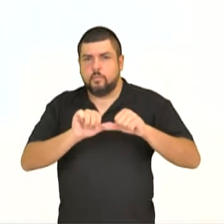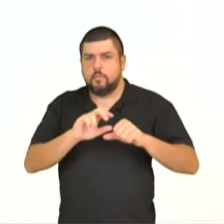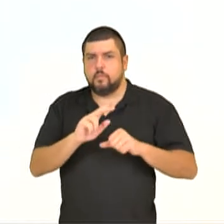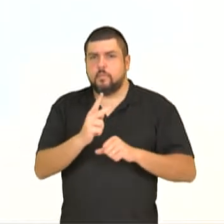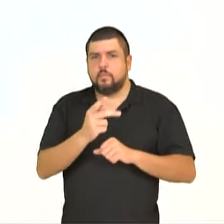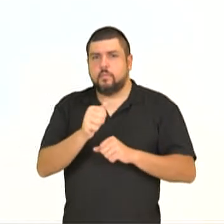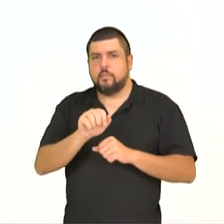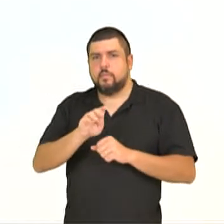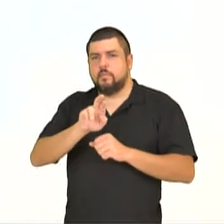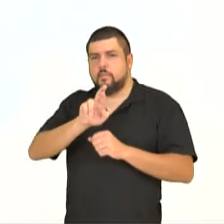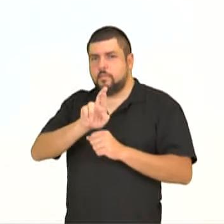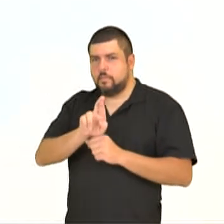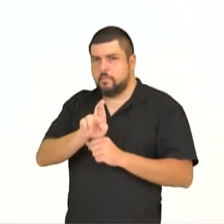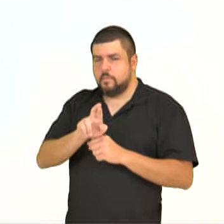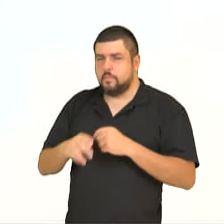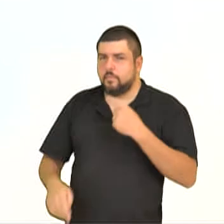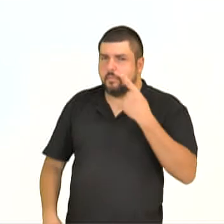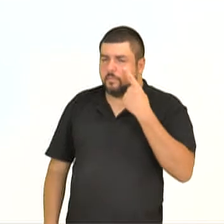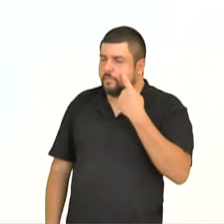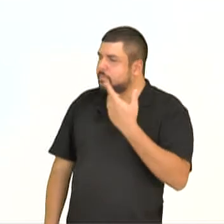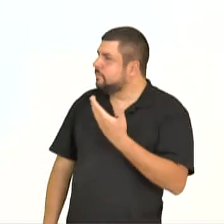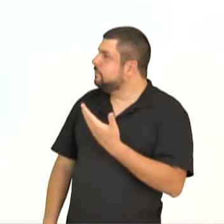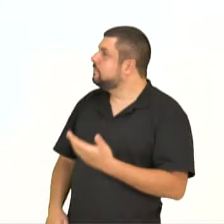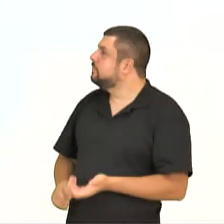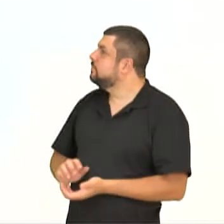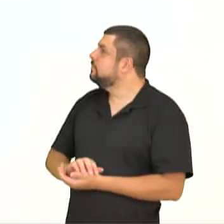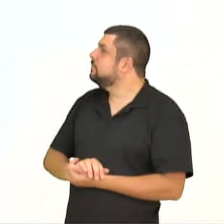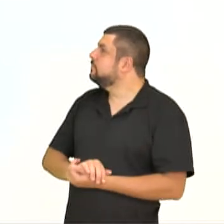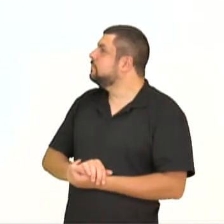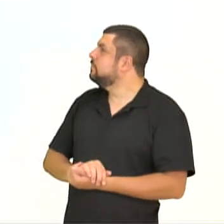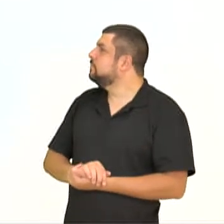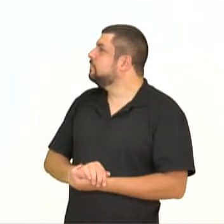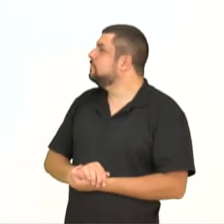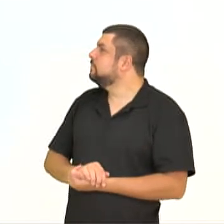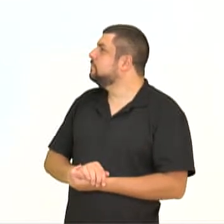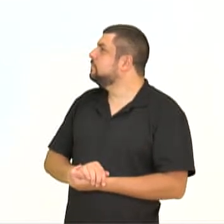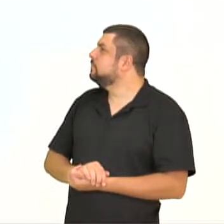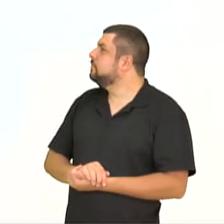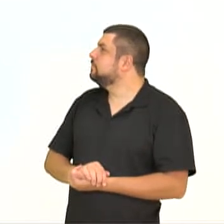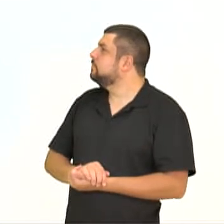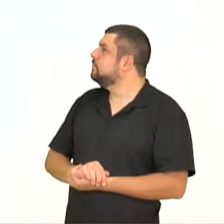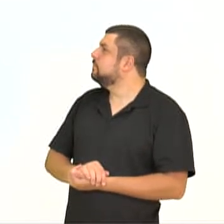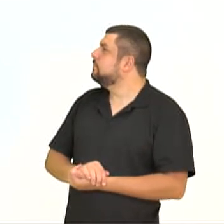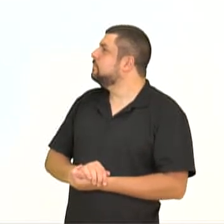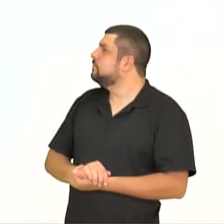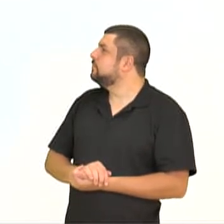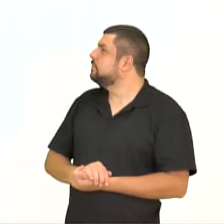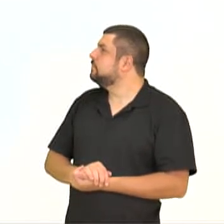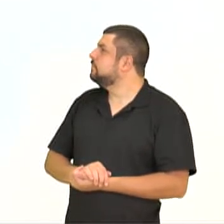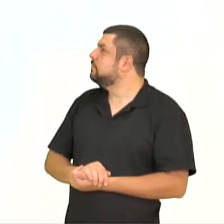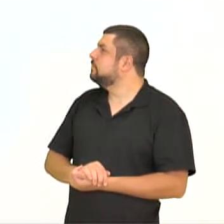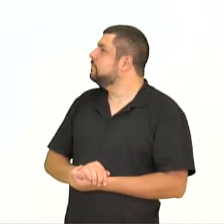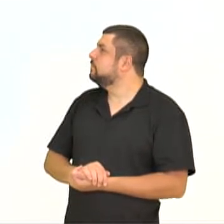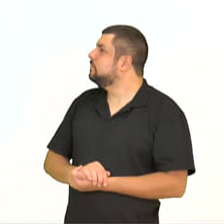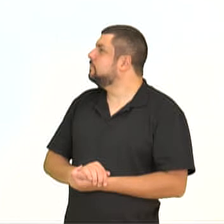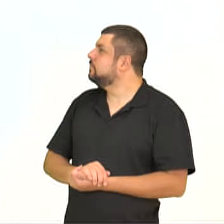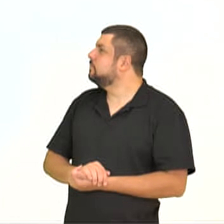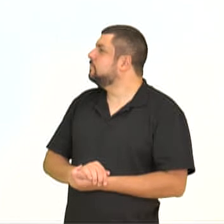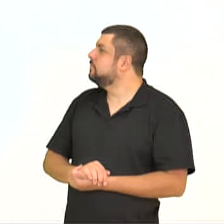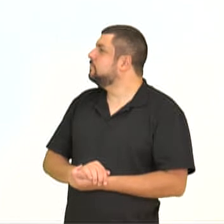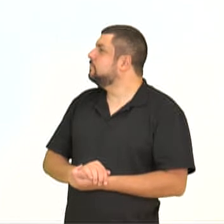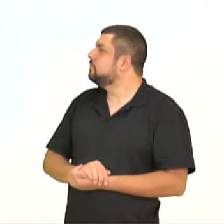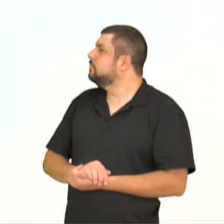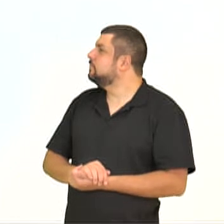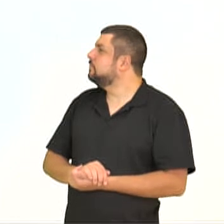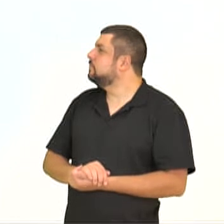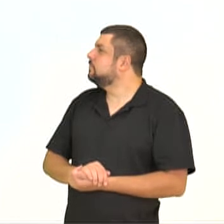ella, usted abria, nosotros, nosotras abríamos, vosotros, vosotras abríais, ellos,